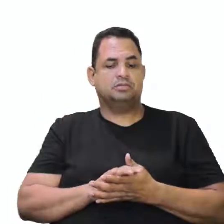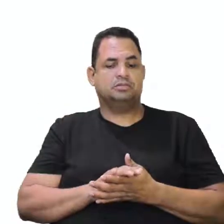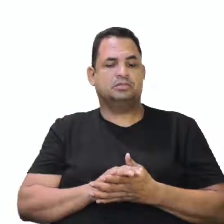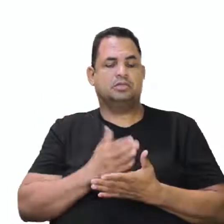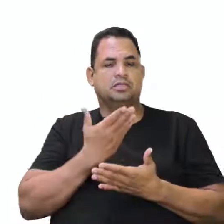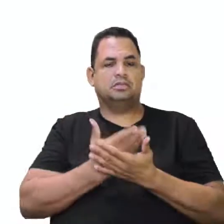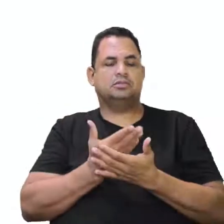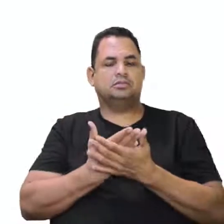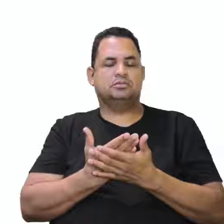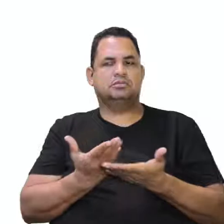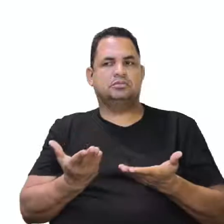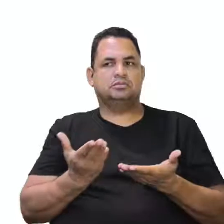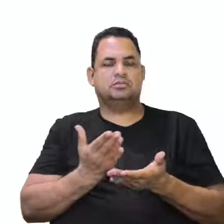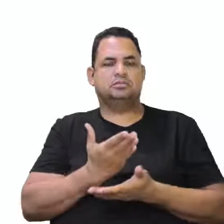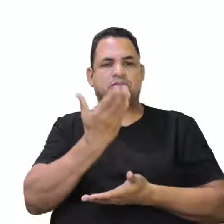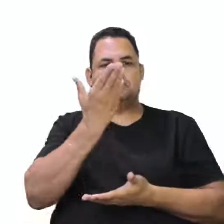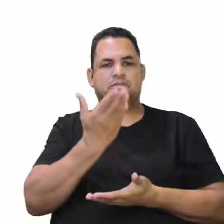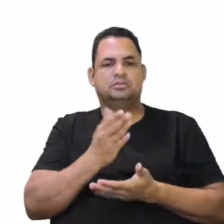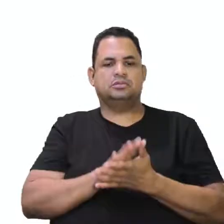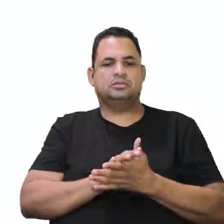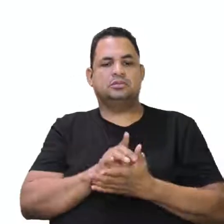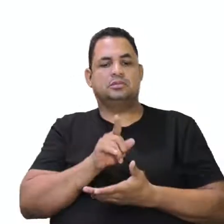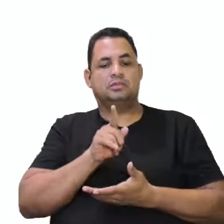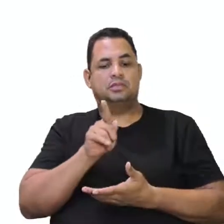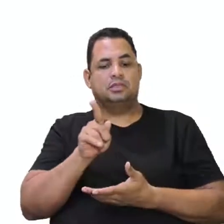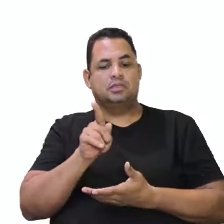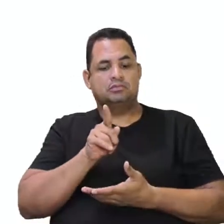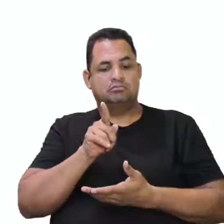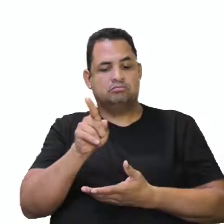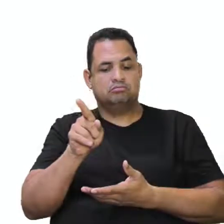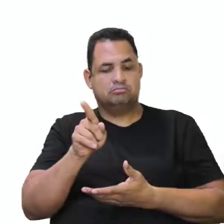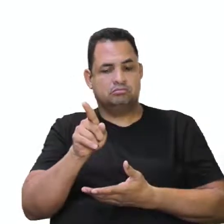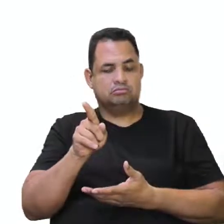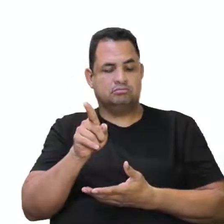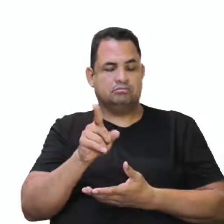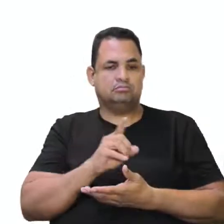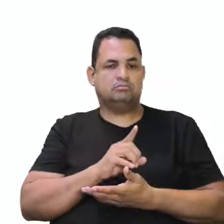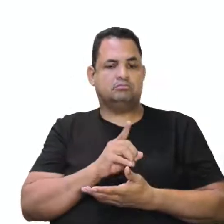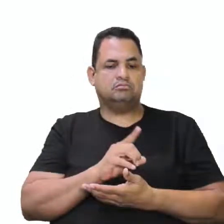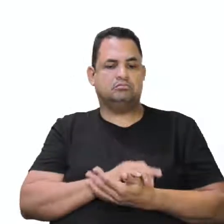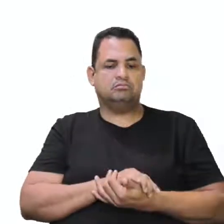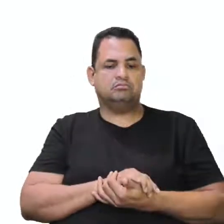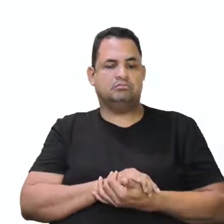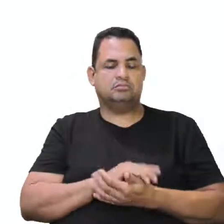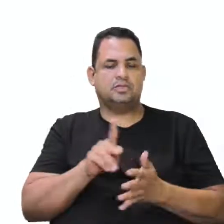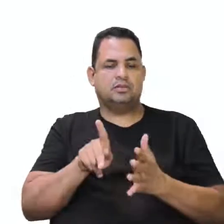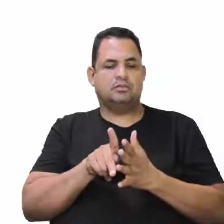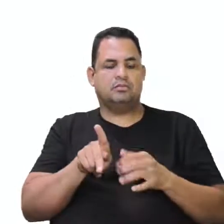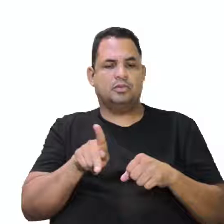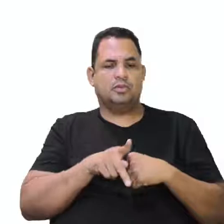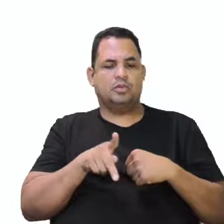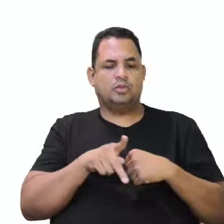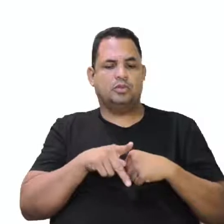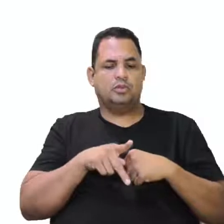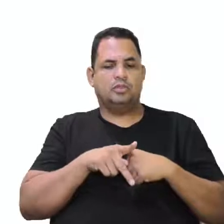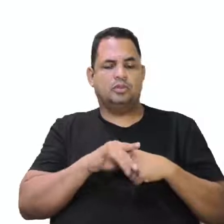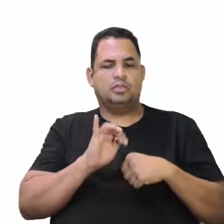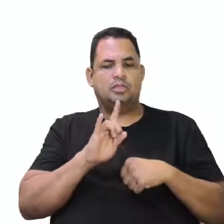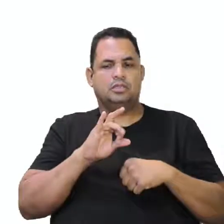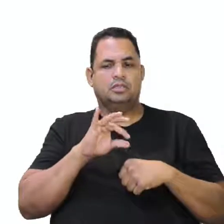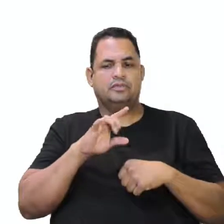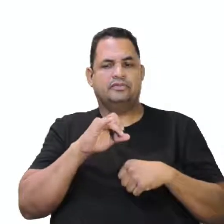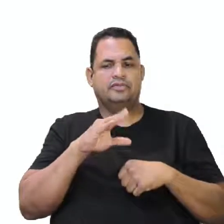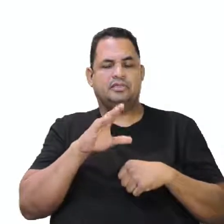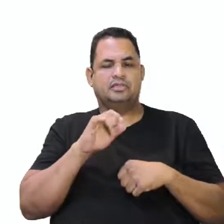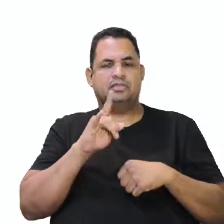nas nossas aulas, quando chegava aquele pronome indefinido. chegava os dois,